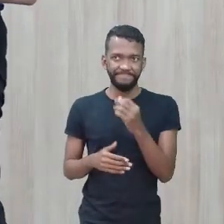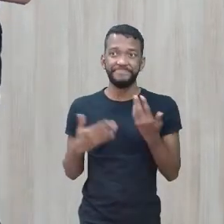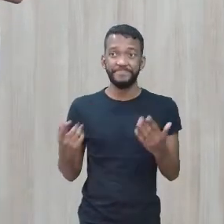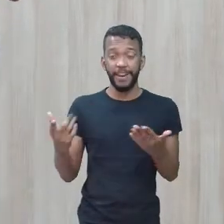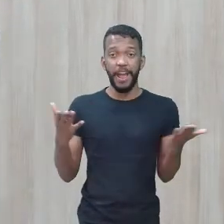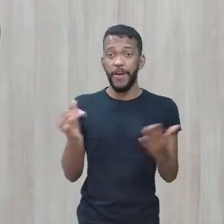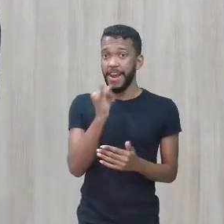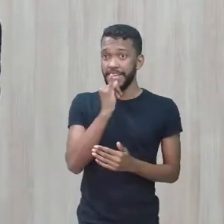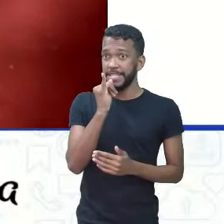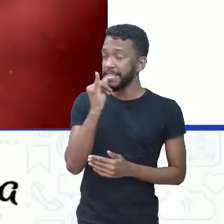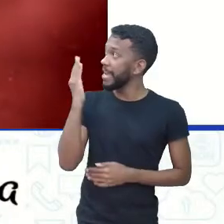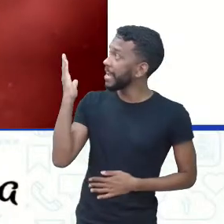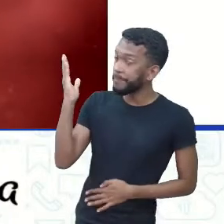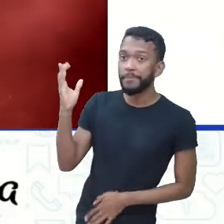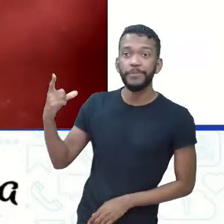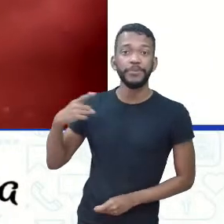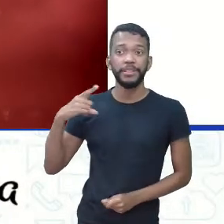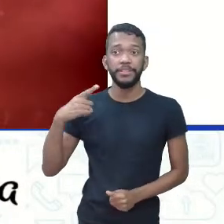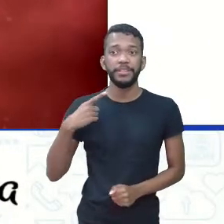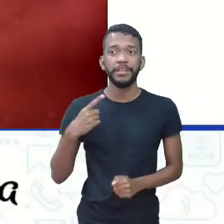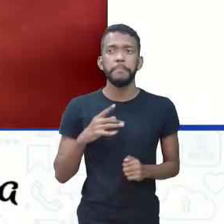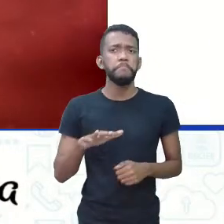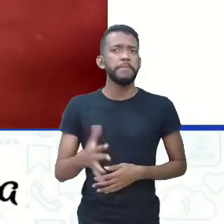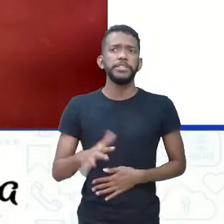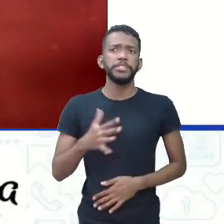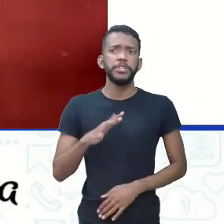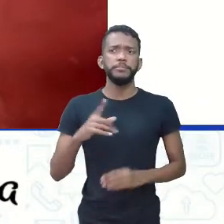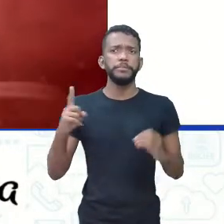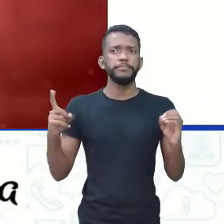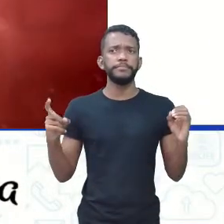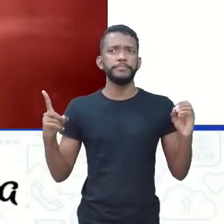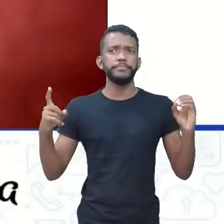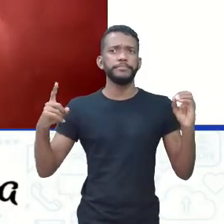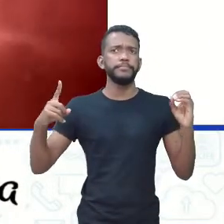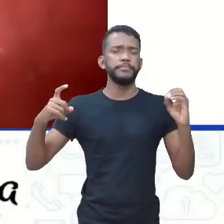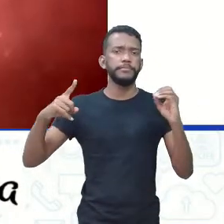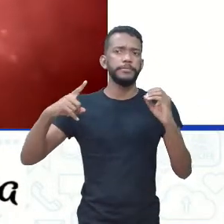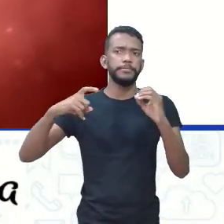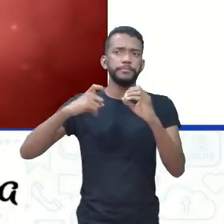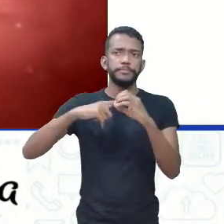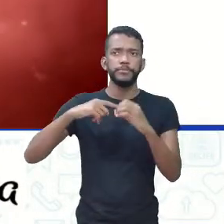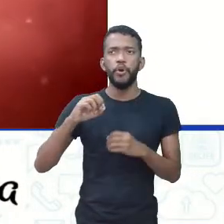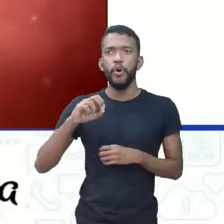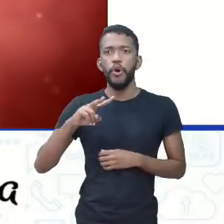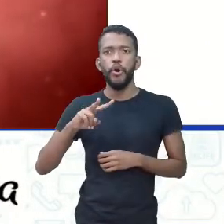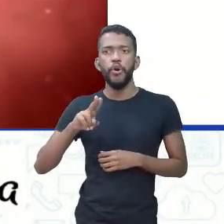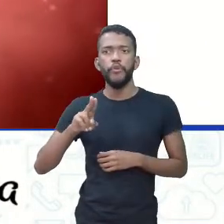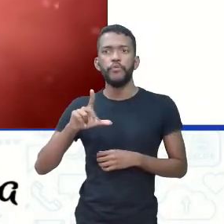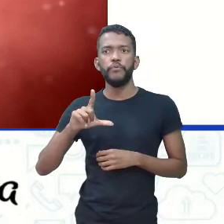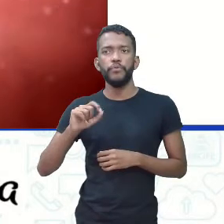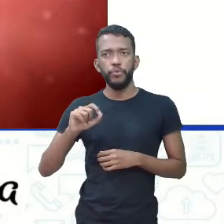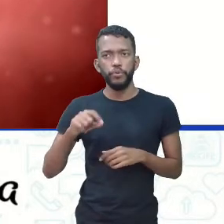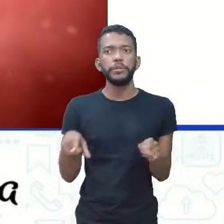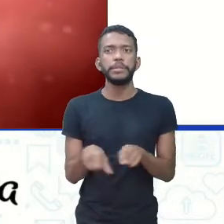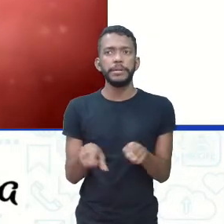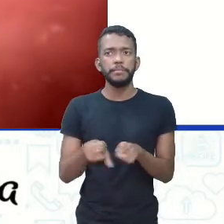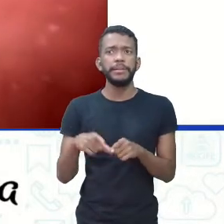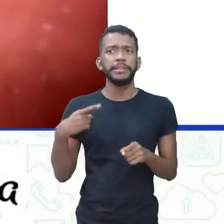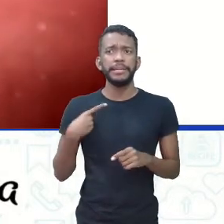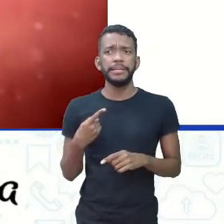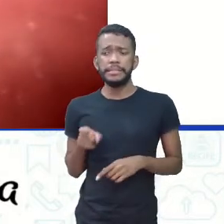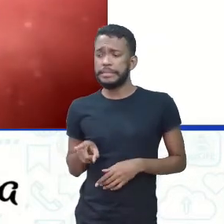Aqui nós vemos como ocorre mais ou menos a fecundação, óvulo e vários